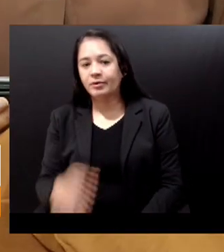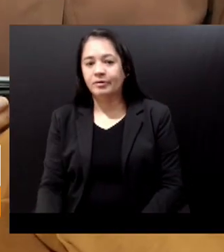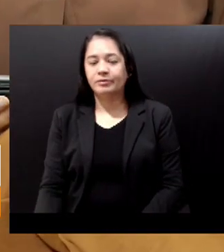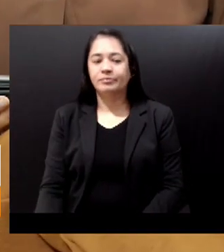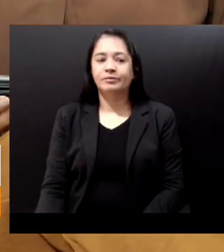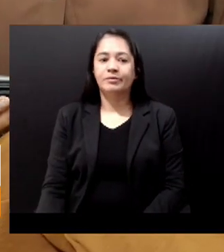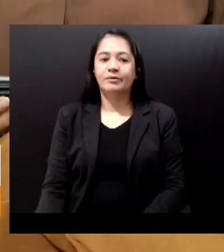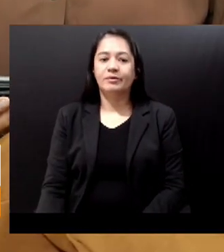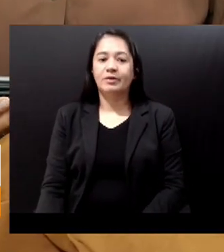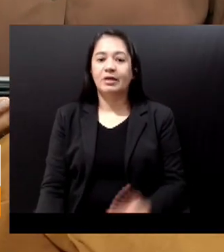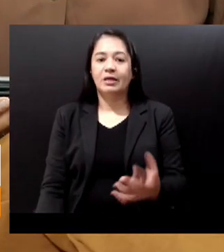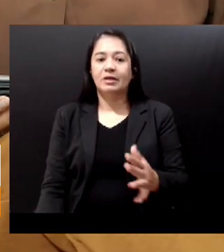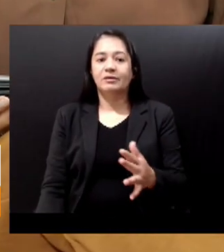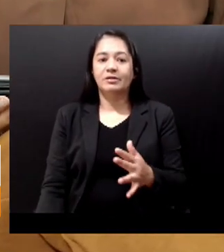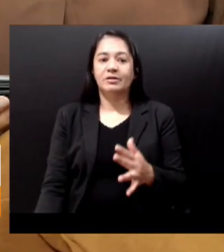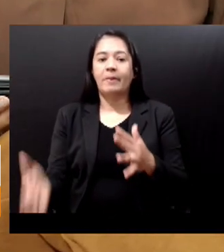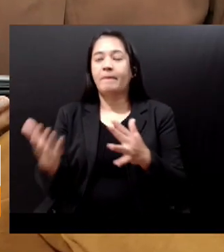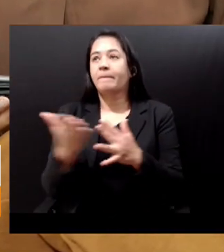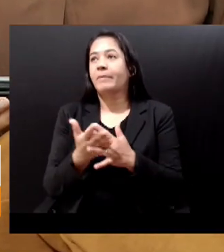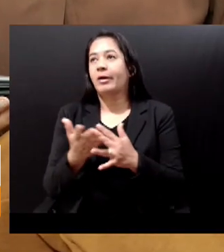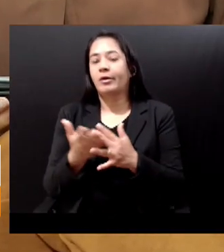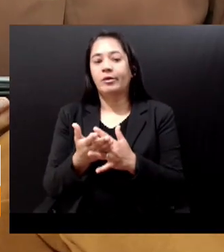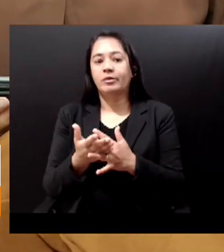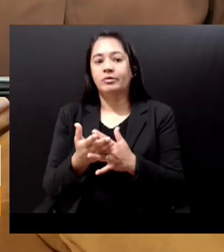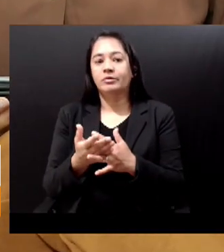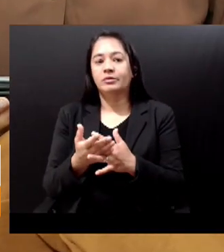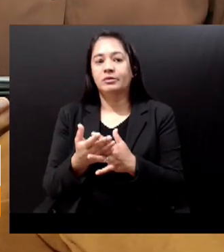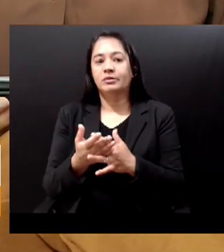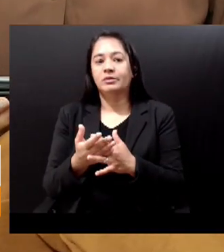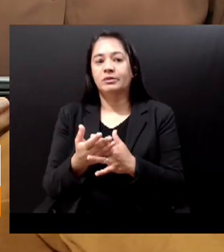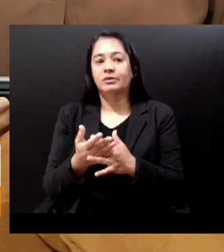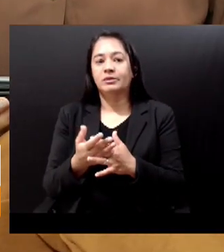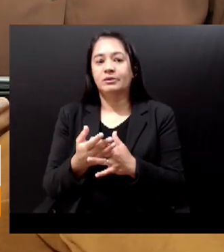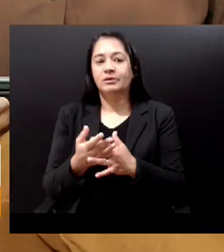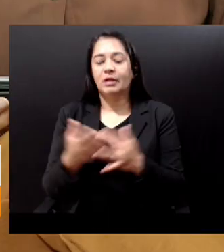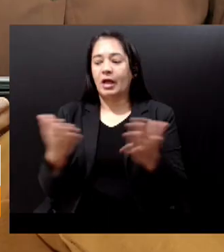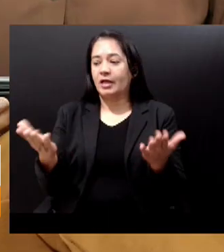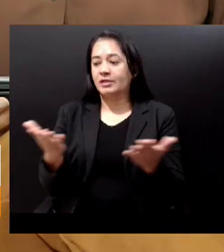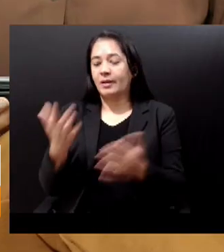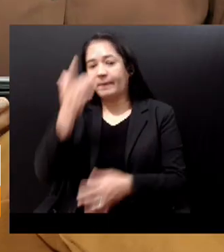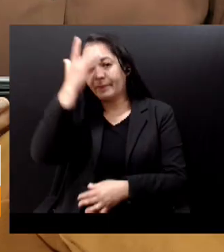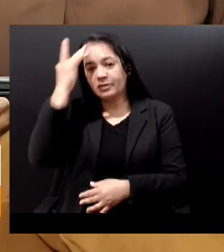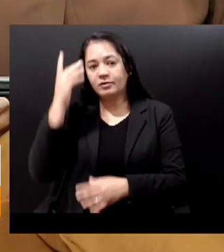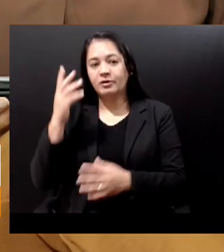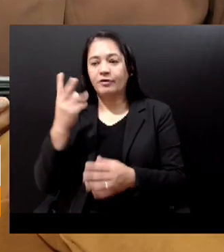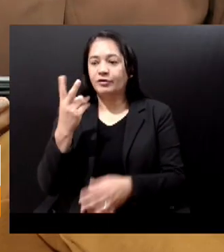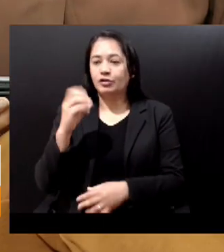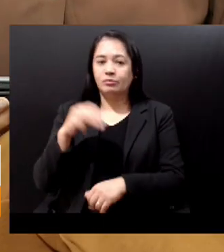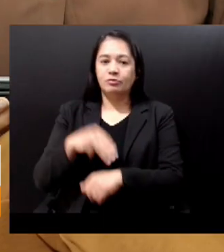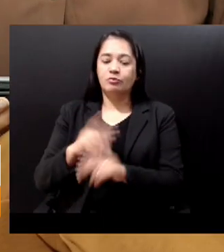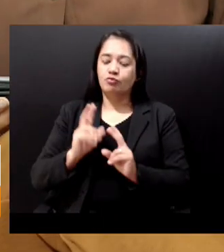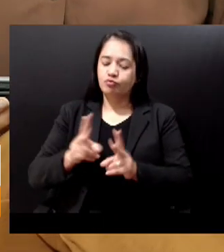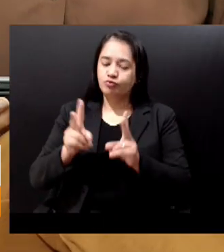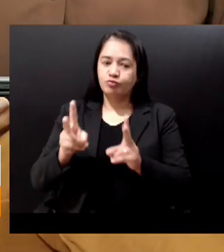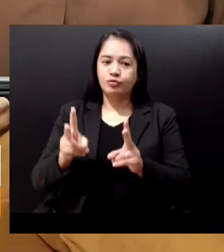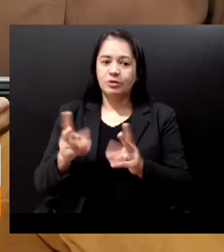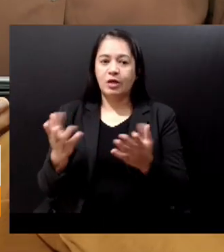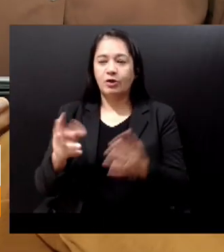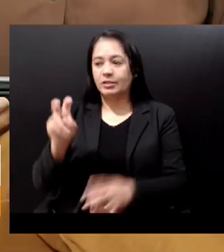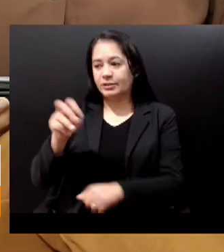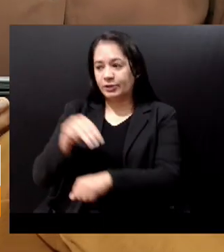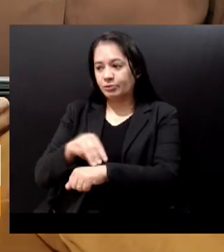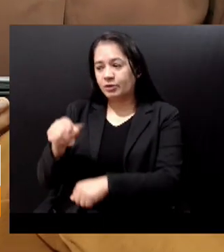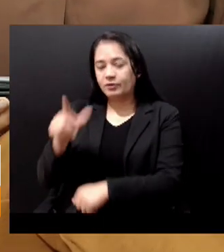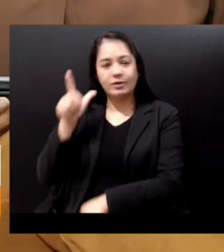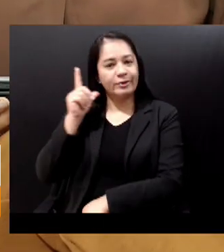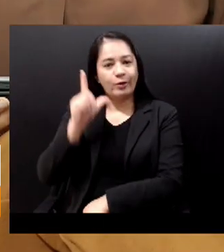Tem gente que Uhum. às vezes dá a vida em 20 minutos, mas fala: "Eu quero continuar". Então, ó, agora a gente vai pausar 5 minutos, porque você não vai conseguir aguentar. Então